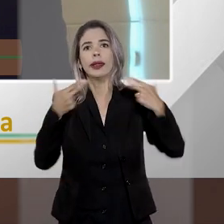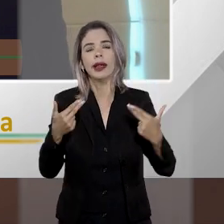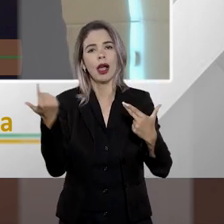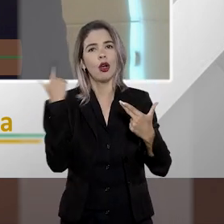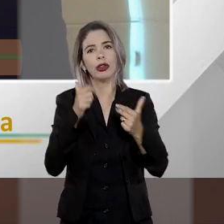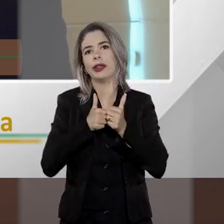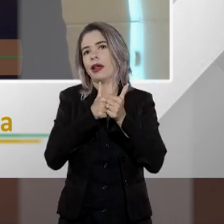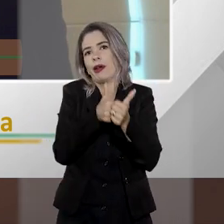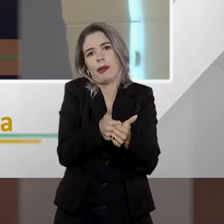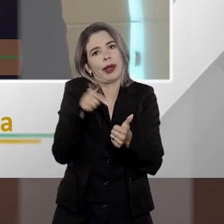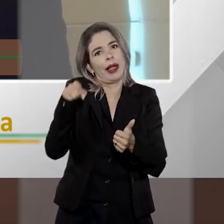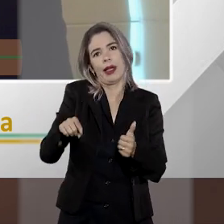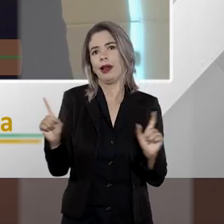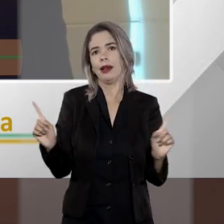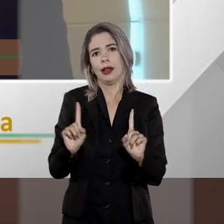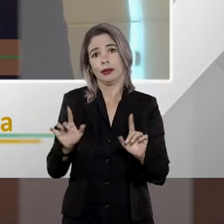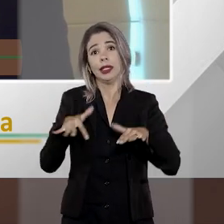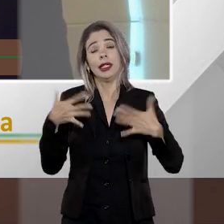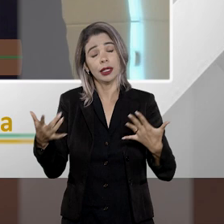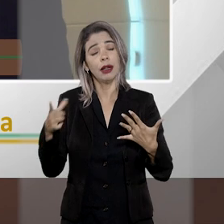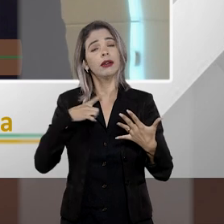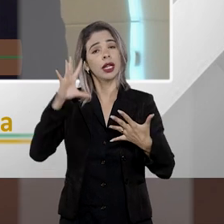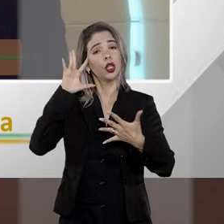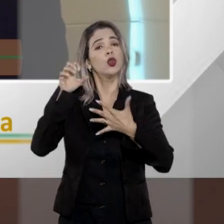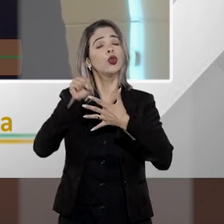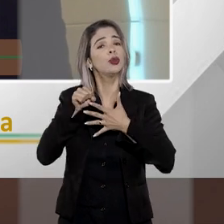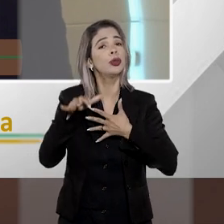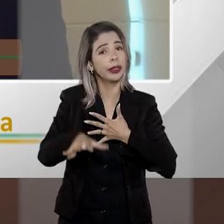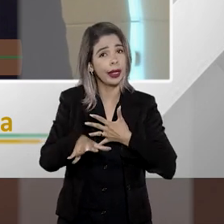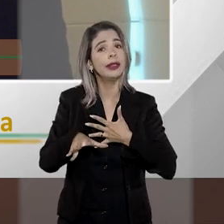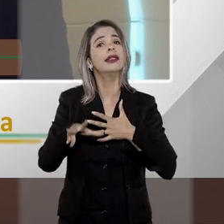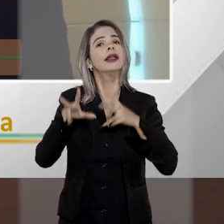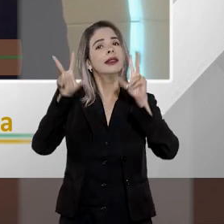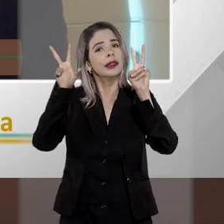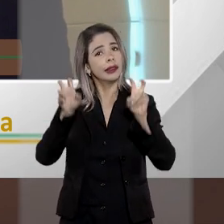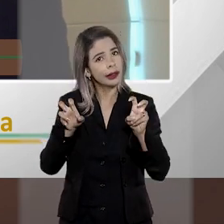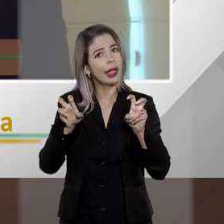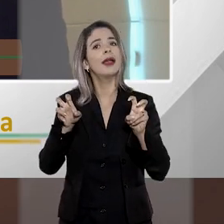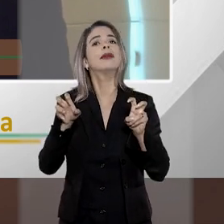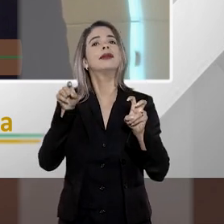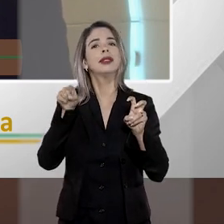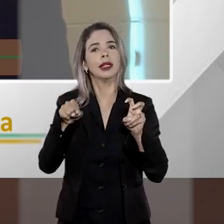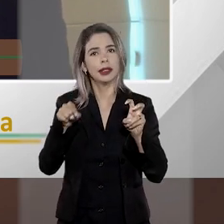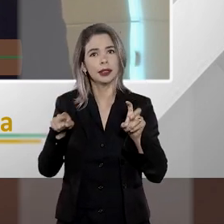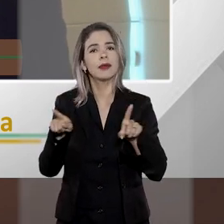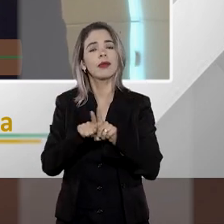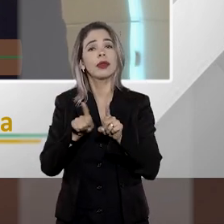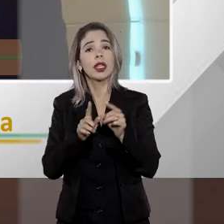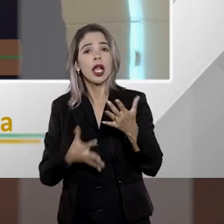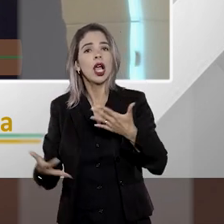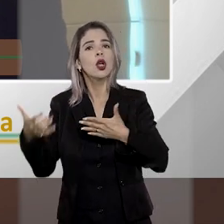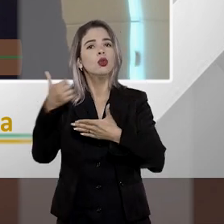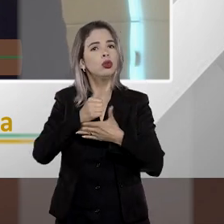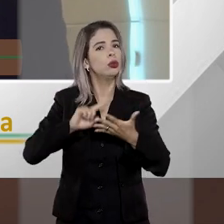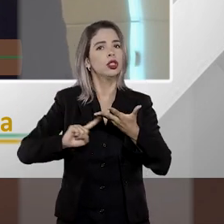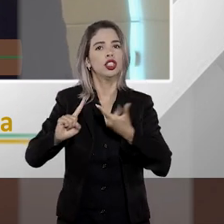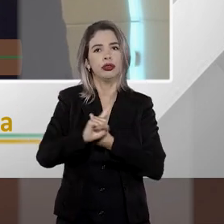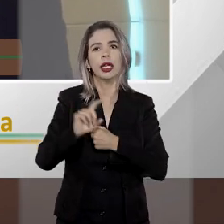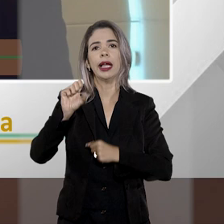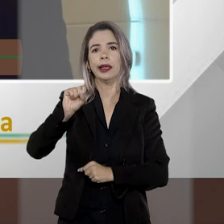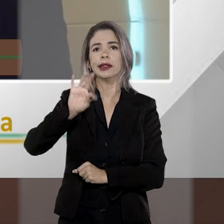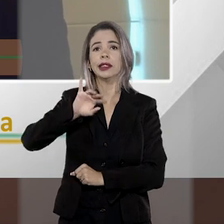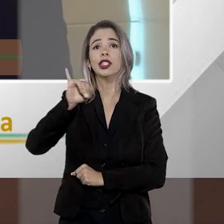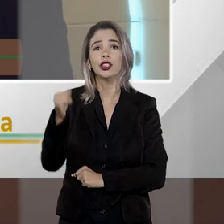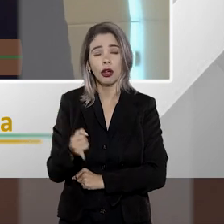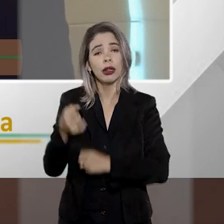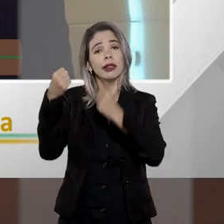apto a realizar esse monitoramento eletrônico. Então, há jurisprudência nesse sentido, e ambas as turmas, inclusive, do Superior Tribunal